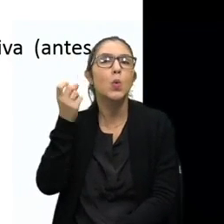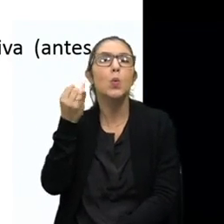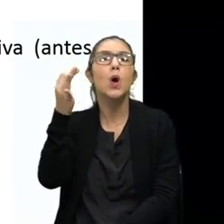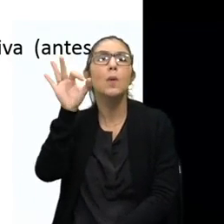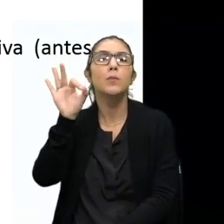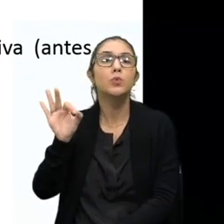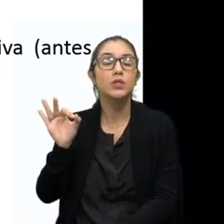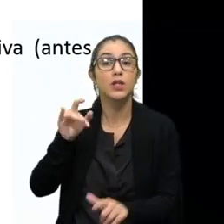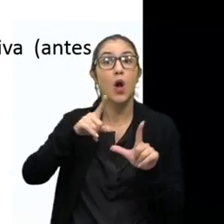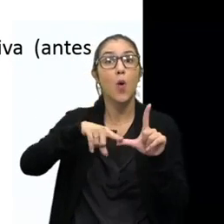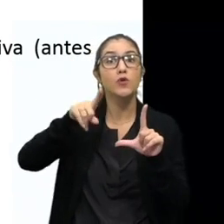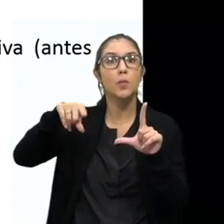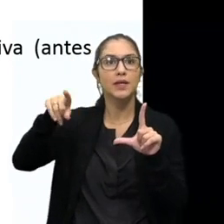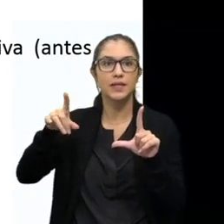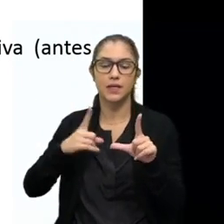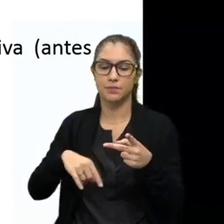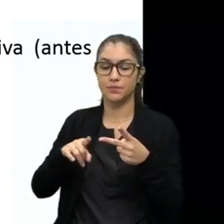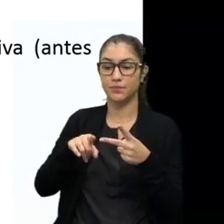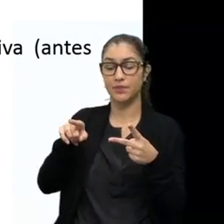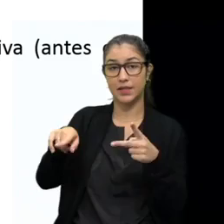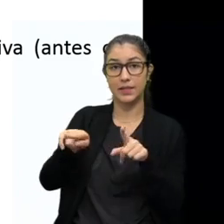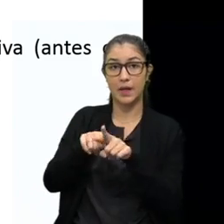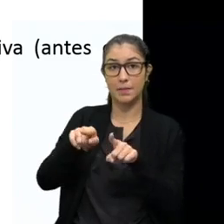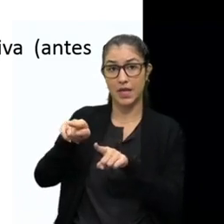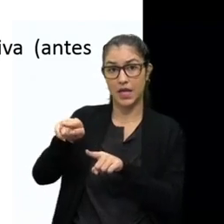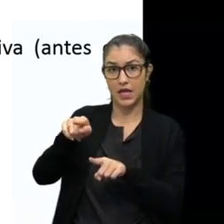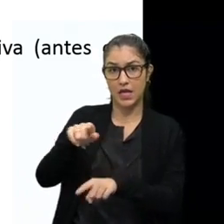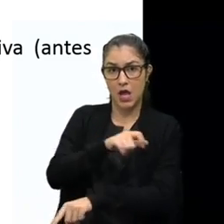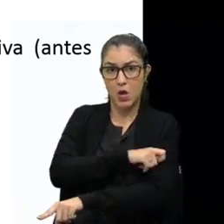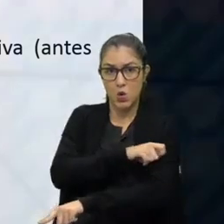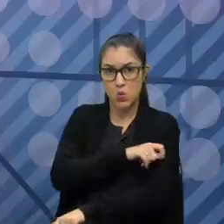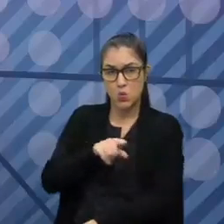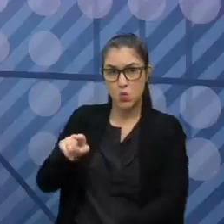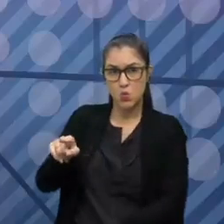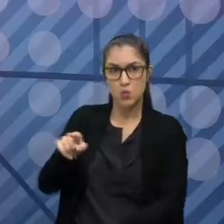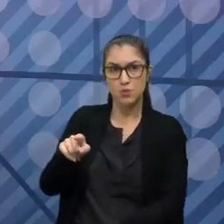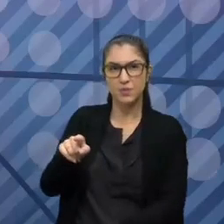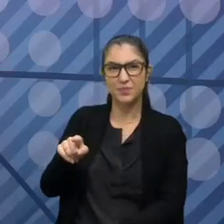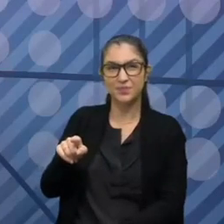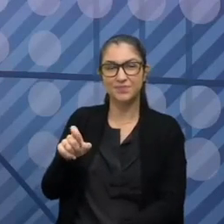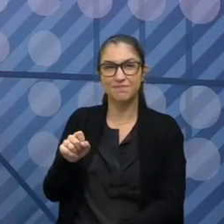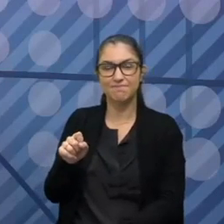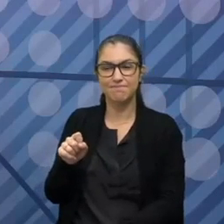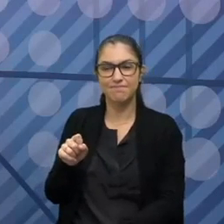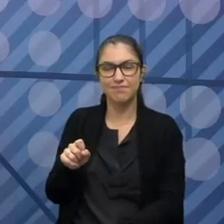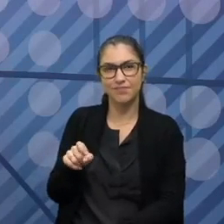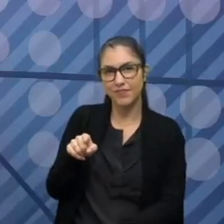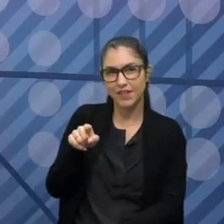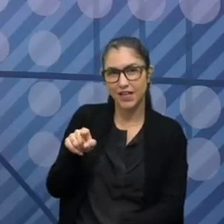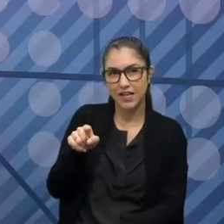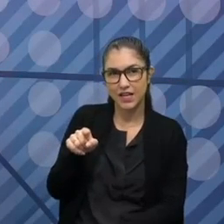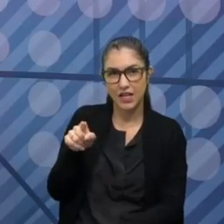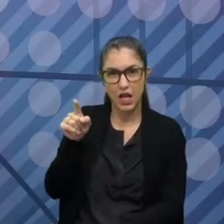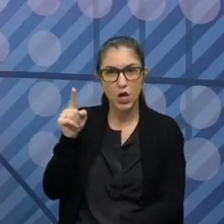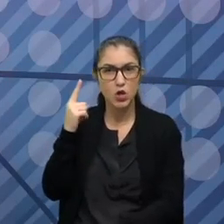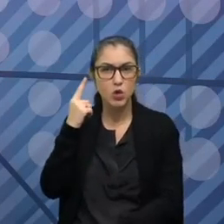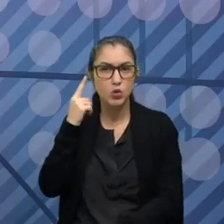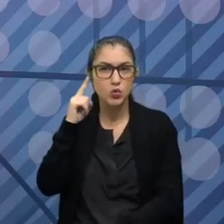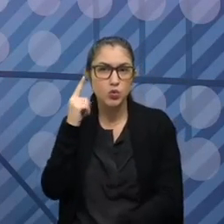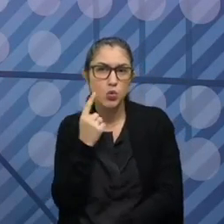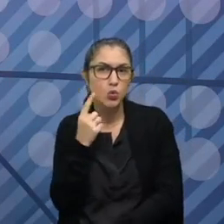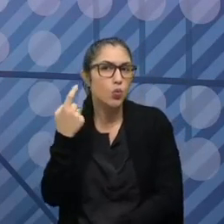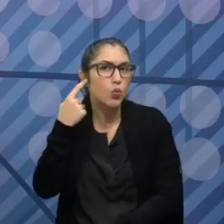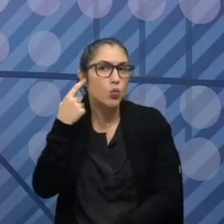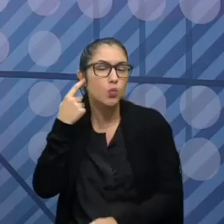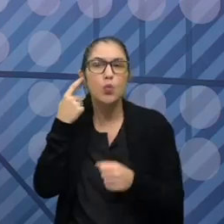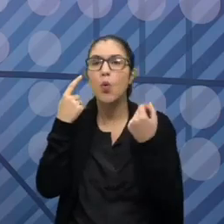da audiometria? Eu preciso saber se esse meu aluno, se ele é surdo só de um